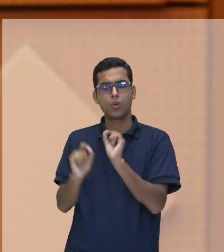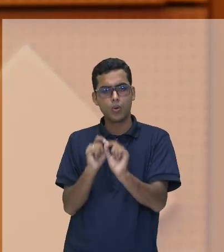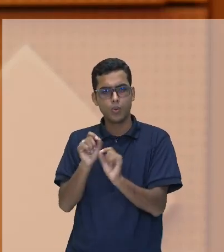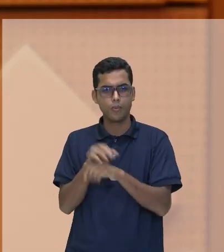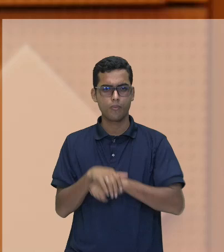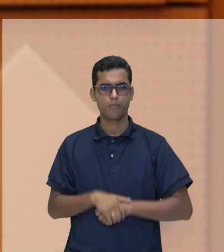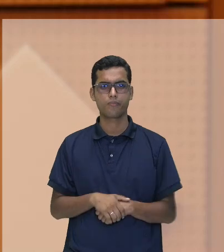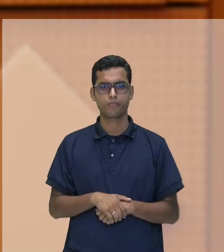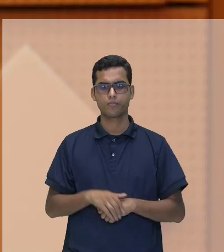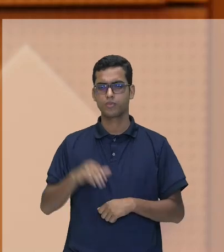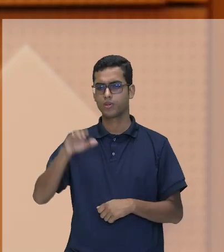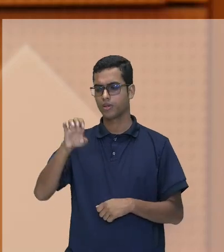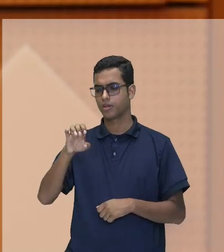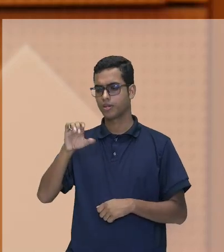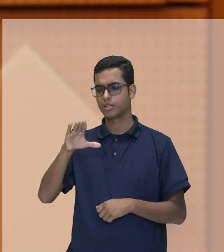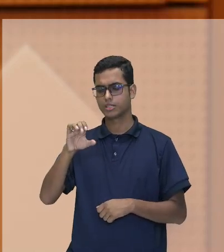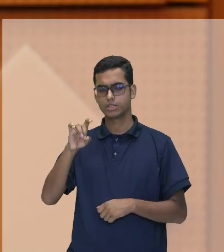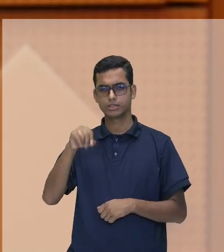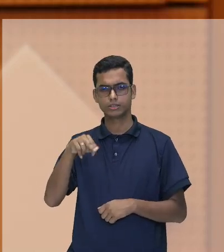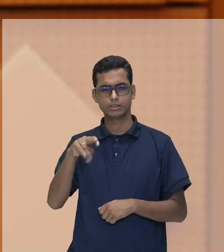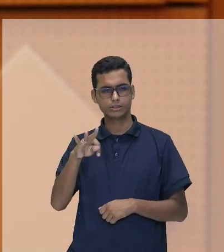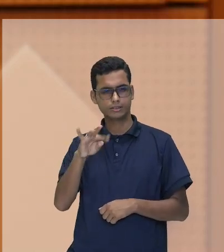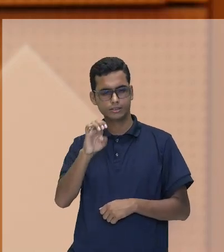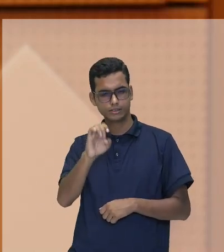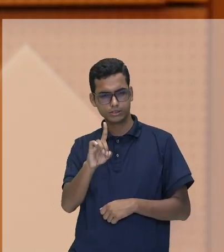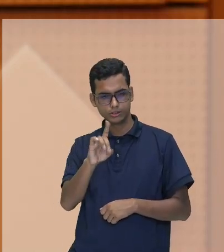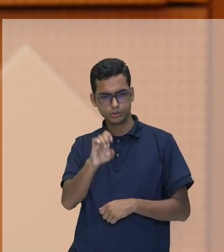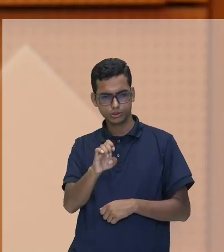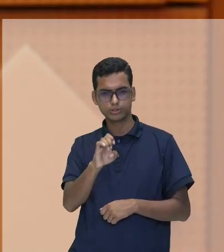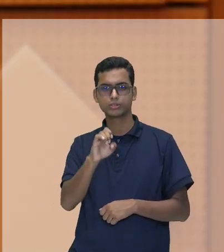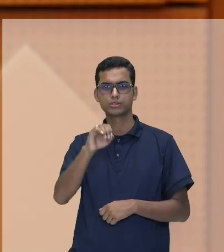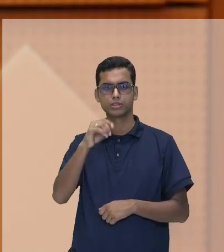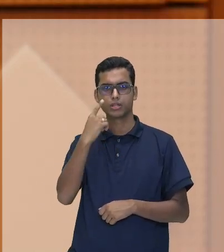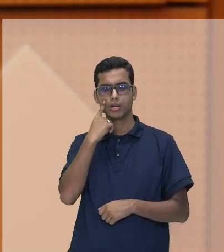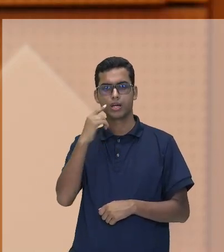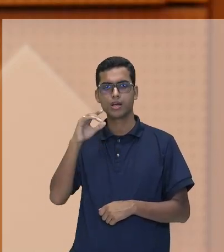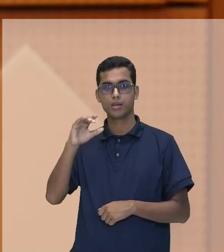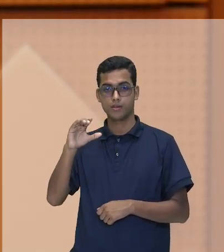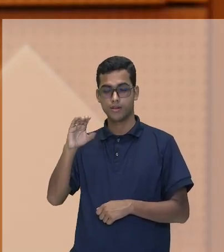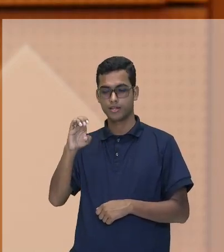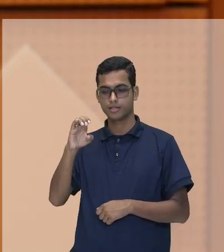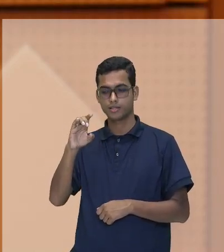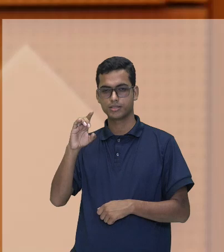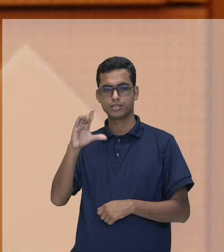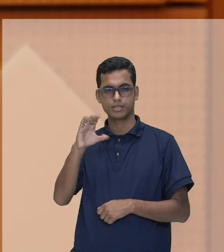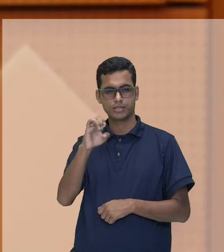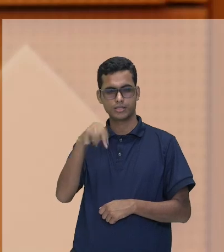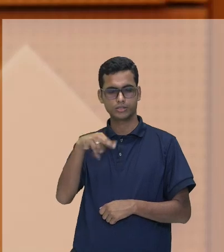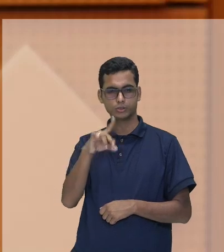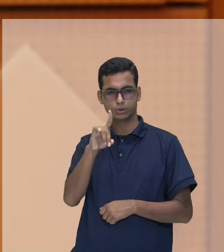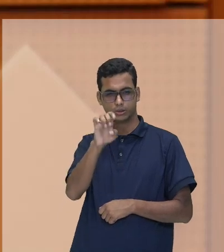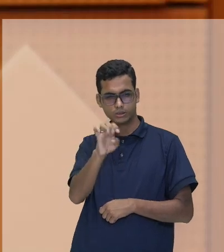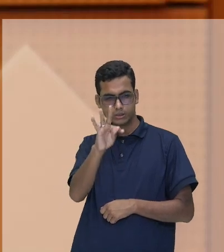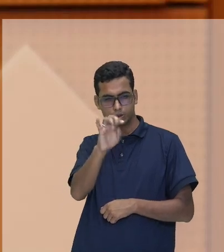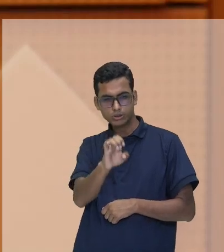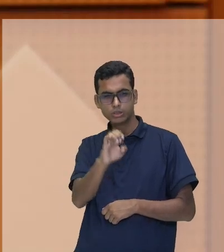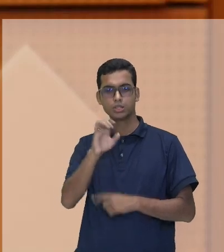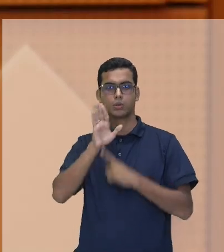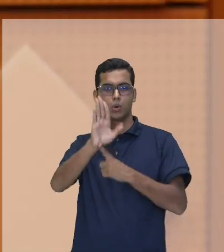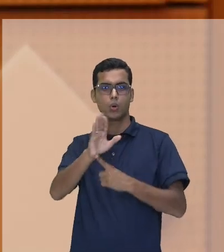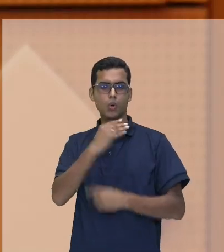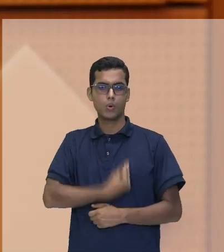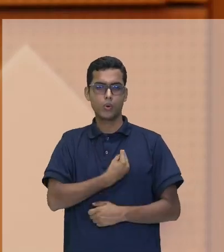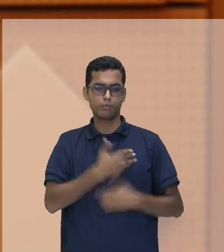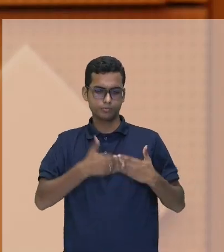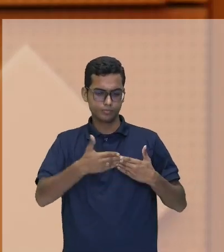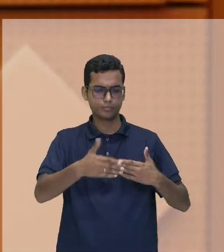na Europa feudal para desencadear esse processo. Então, a gente vai ter a chamada crise do sistema